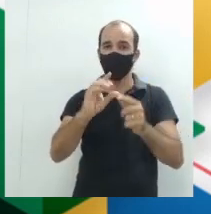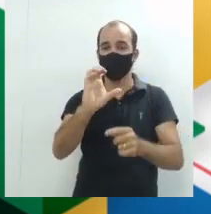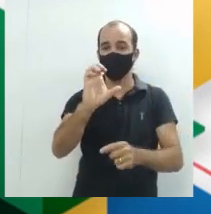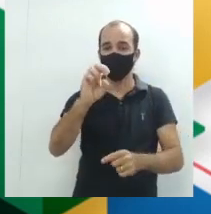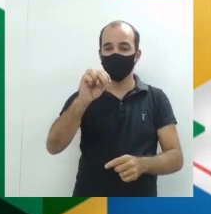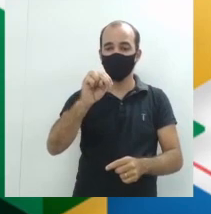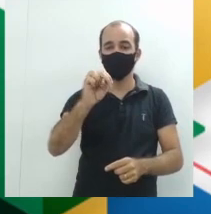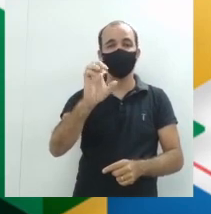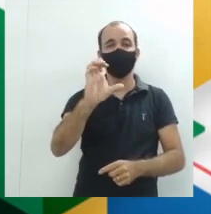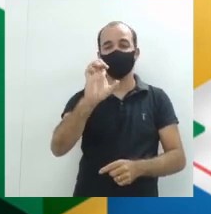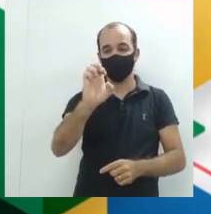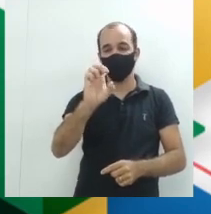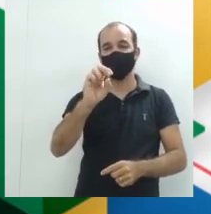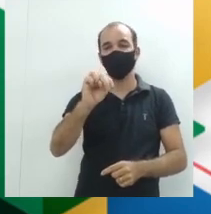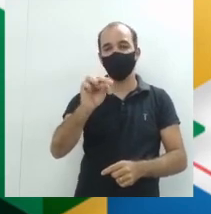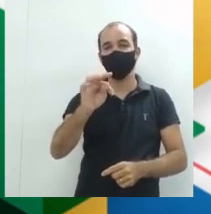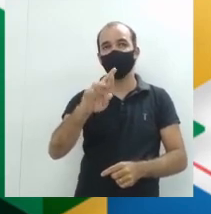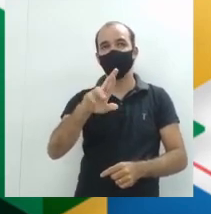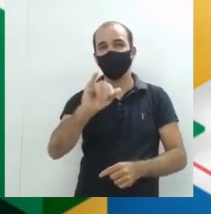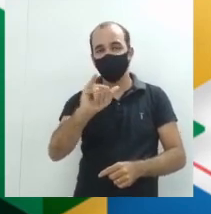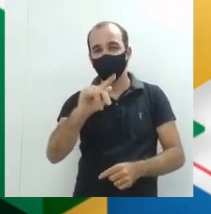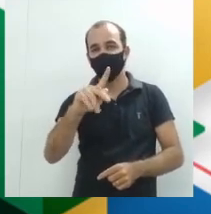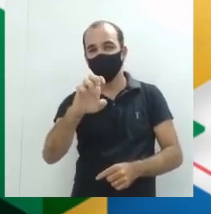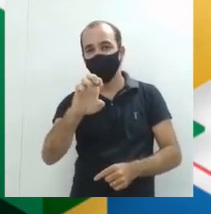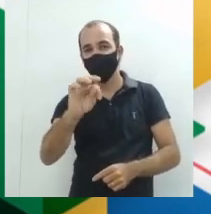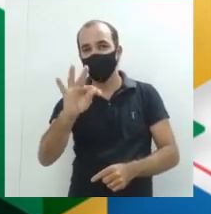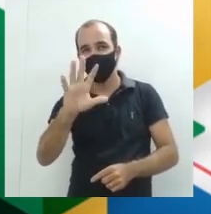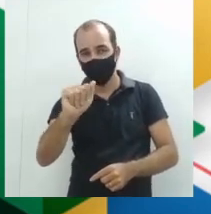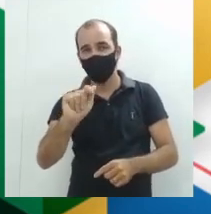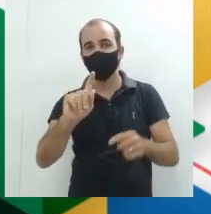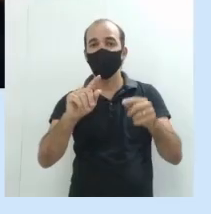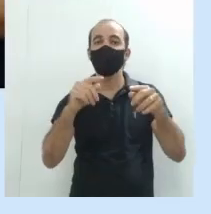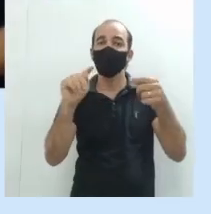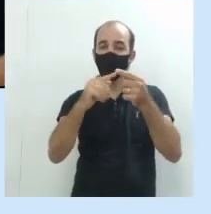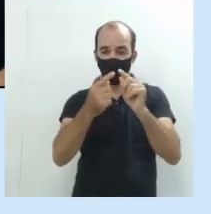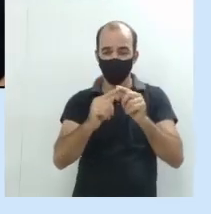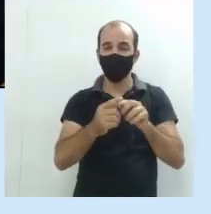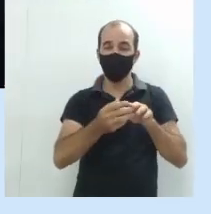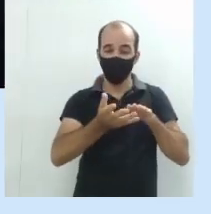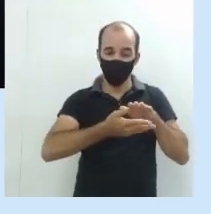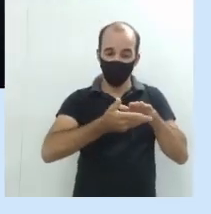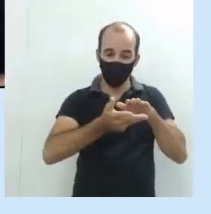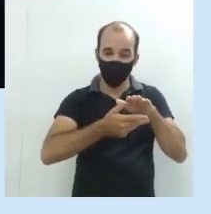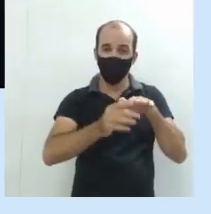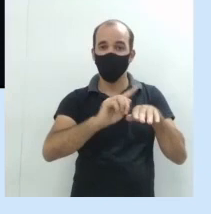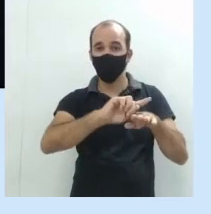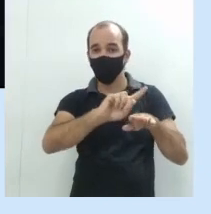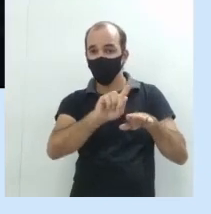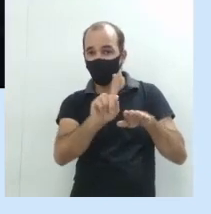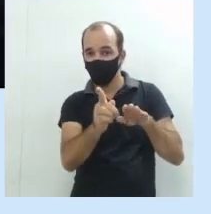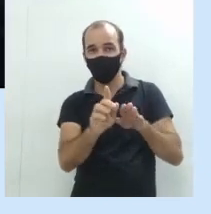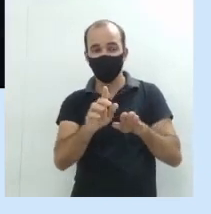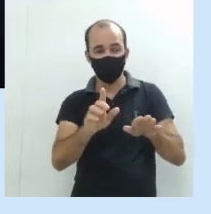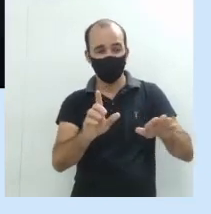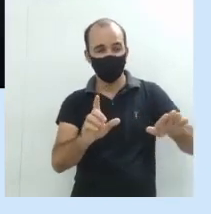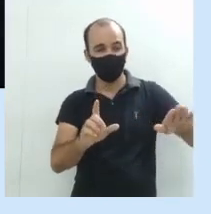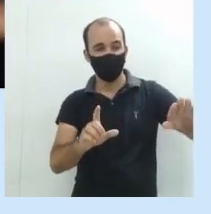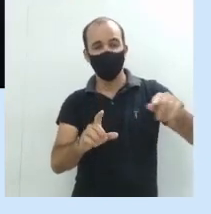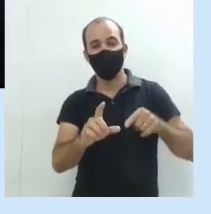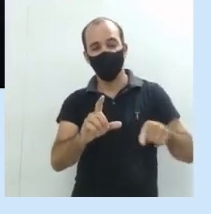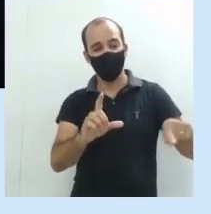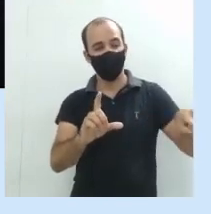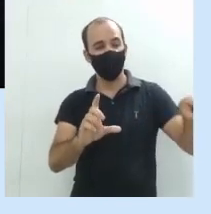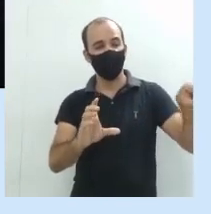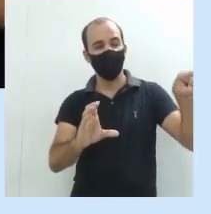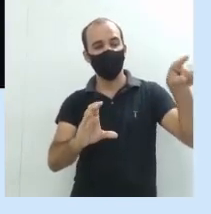é ortogonal ao vetor velocidade. Vetor tem uma direção tangente e a centrípeta sempre